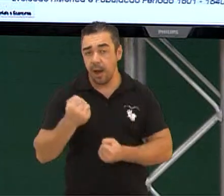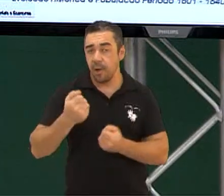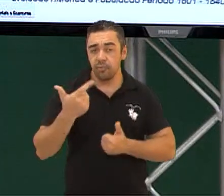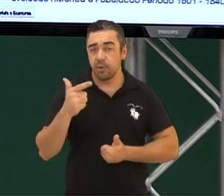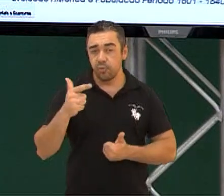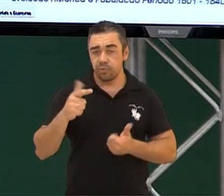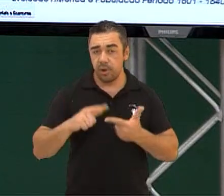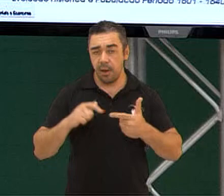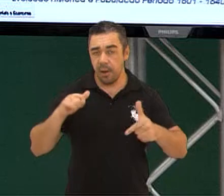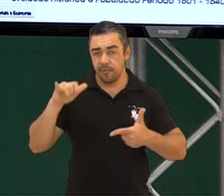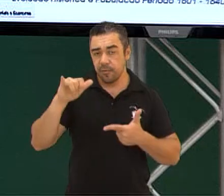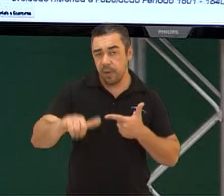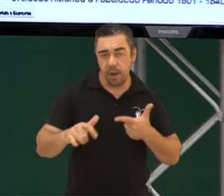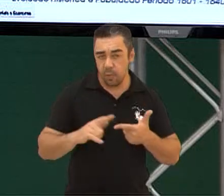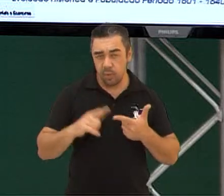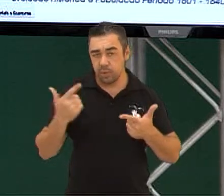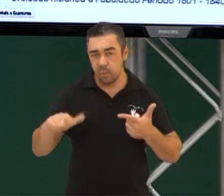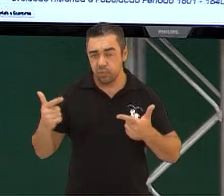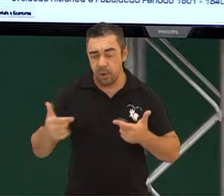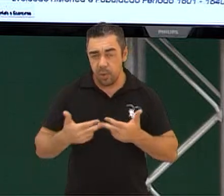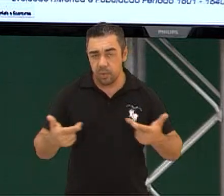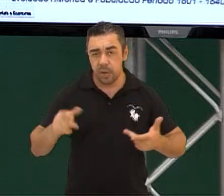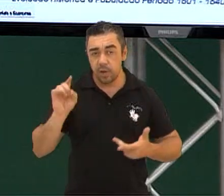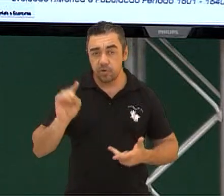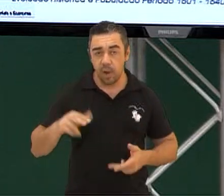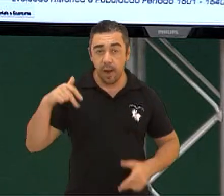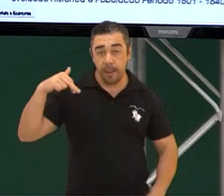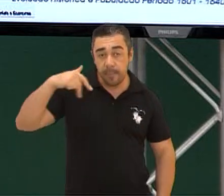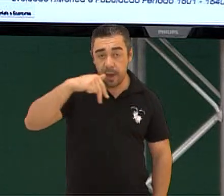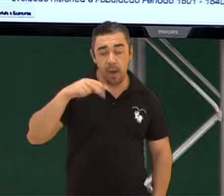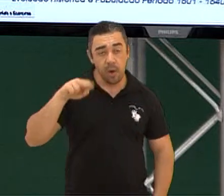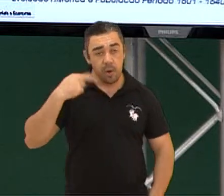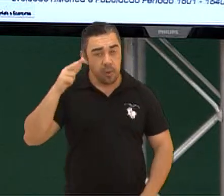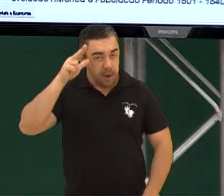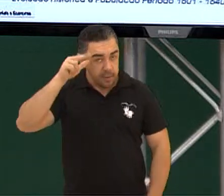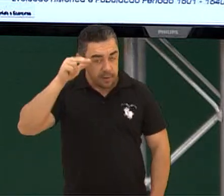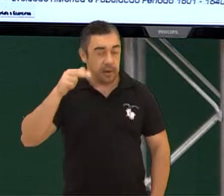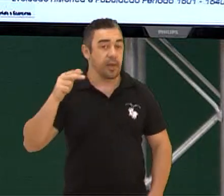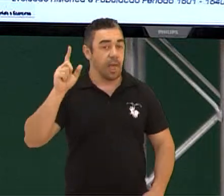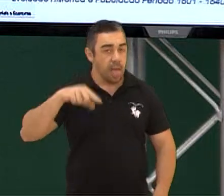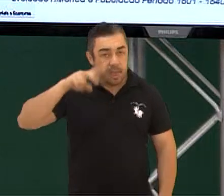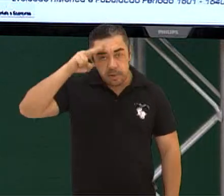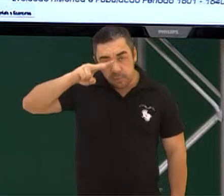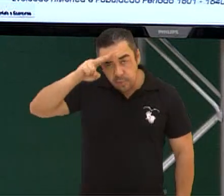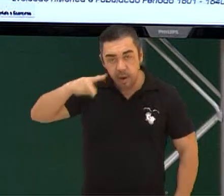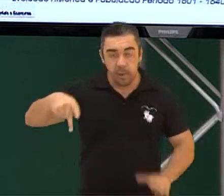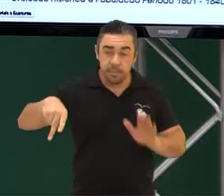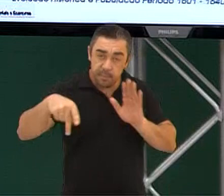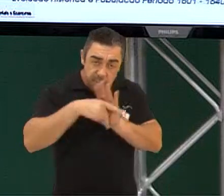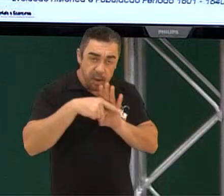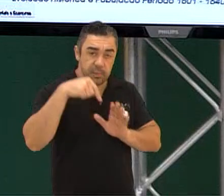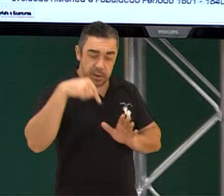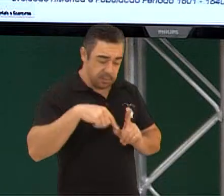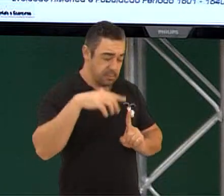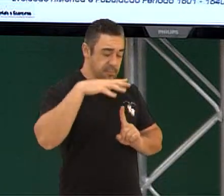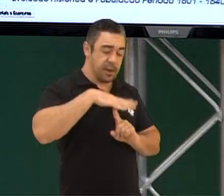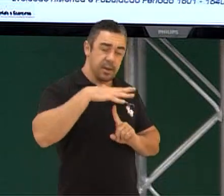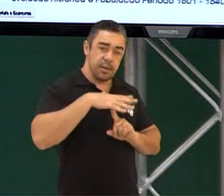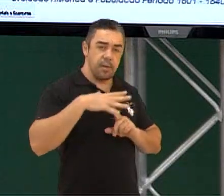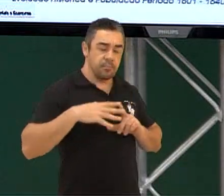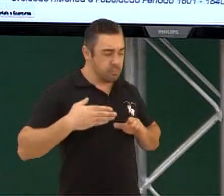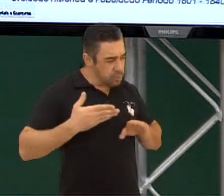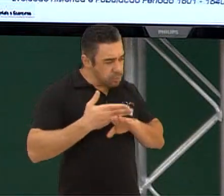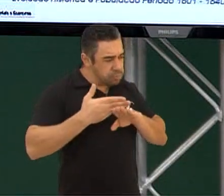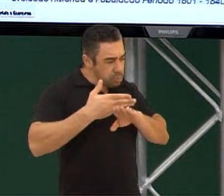é importante, né, a gente relembrar historicamente, né, essas figuras importantes da nossa história paranaense, que desbravaram, né, foram adentrando mata,